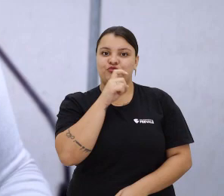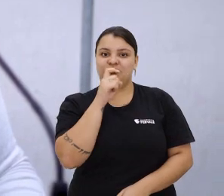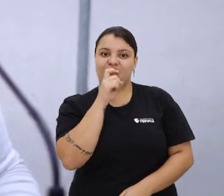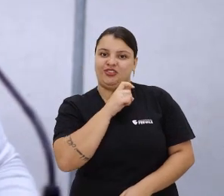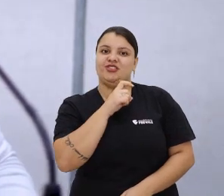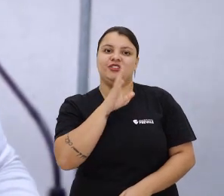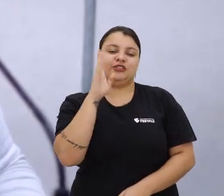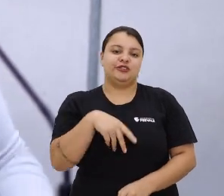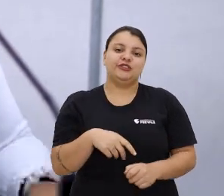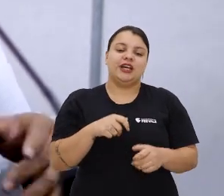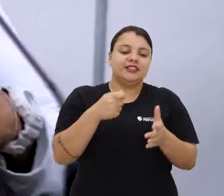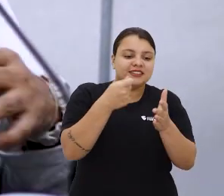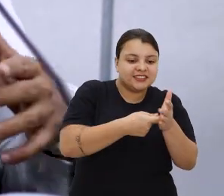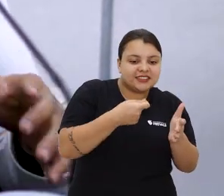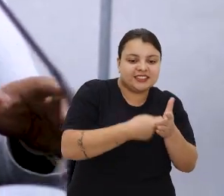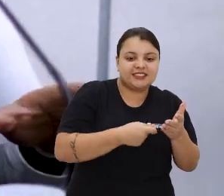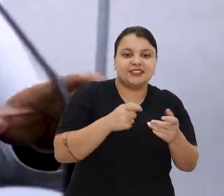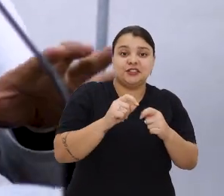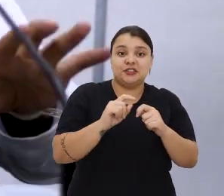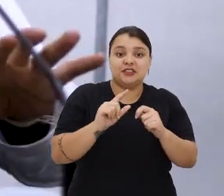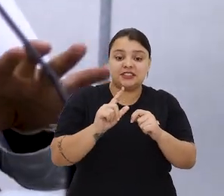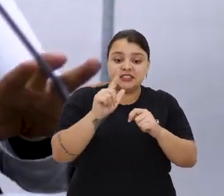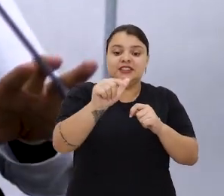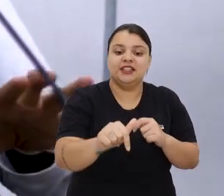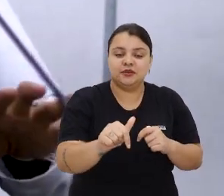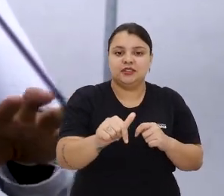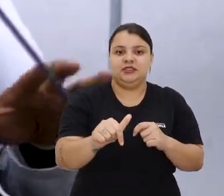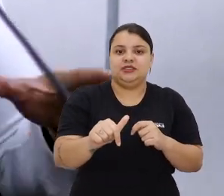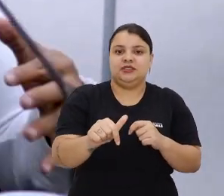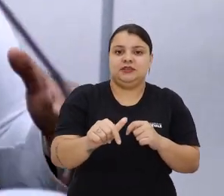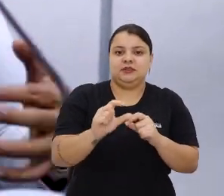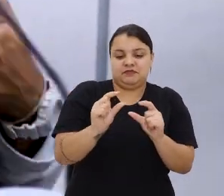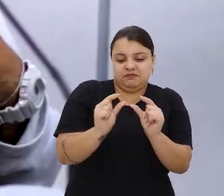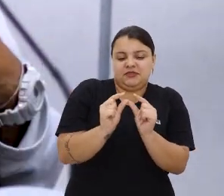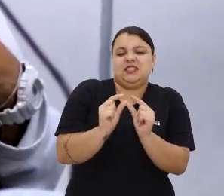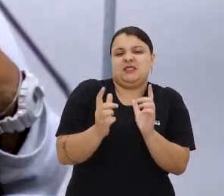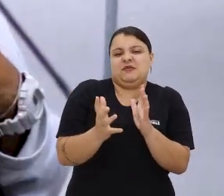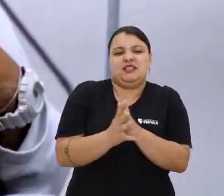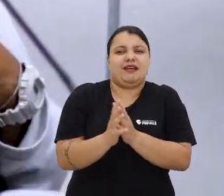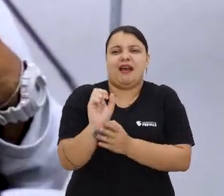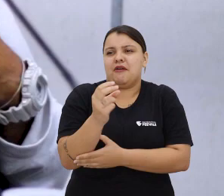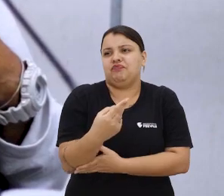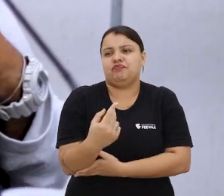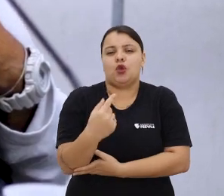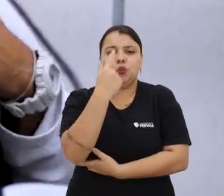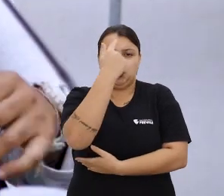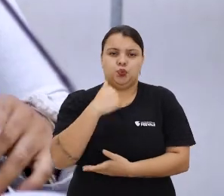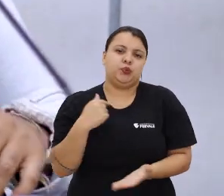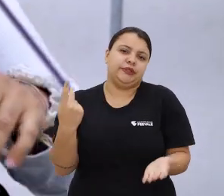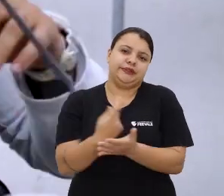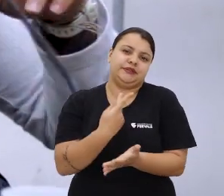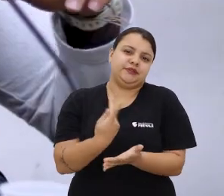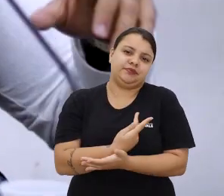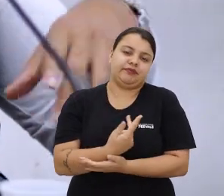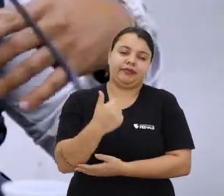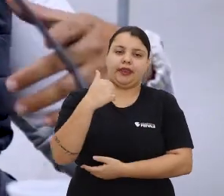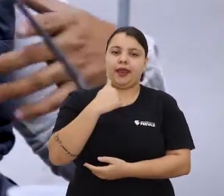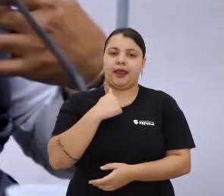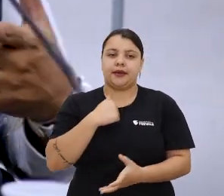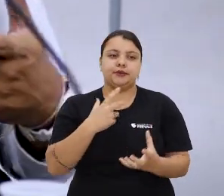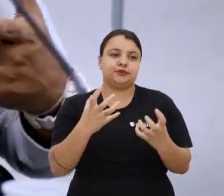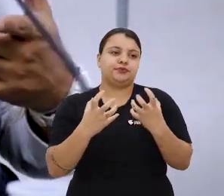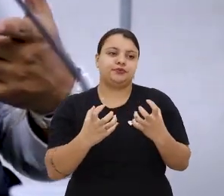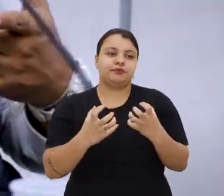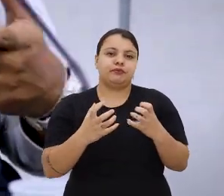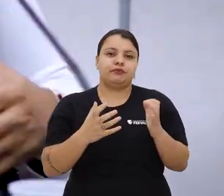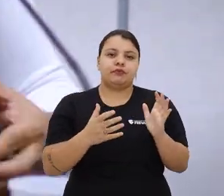tentando correr na frente para minimizar ou menosprezar a minha denúncia. Dizendo que eu estaria querendo